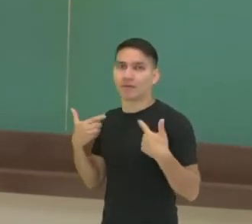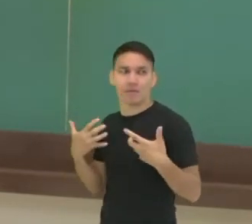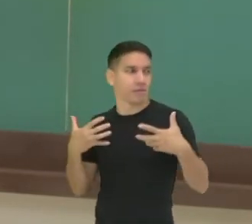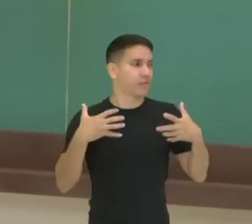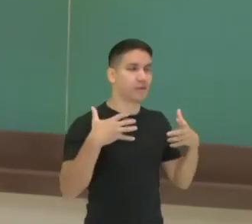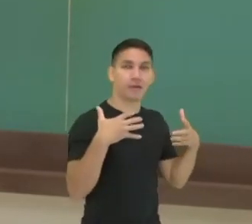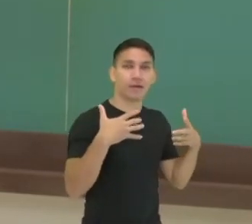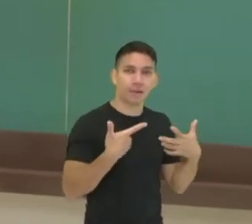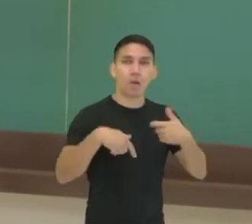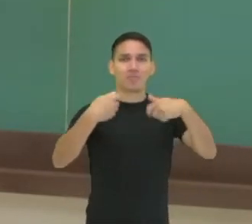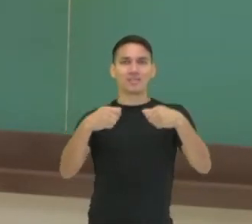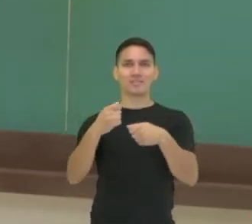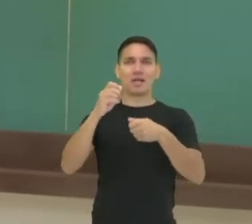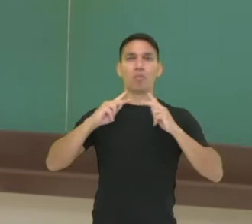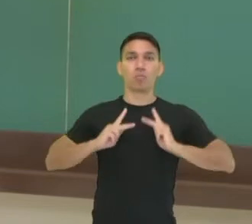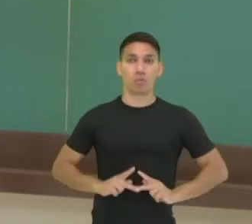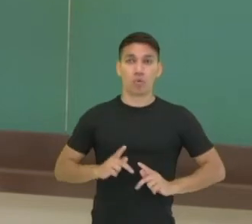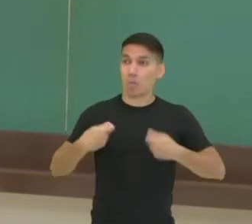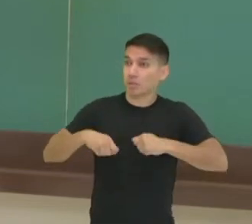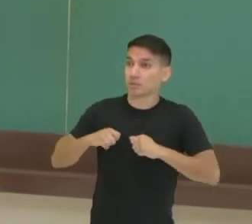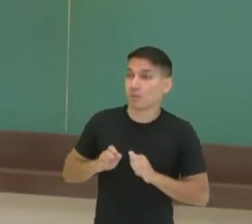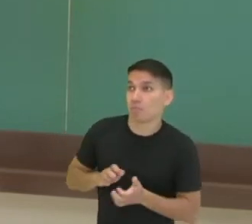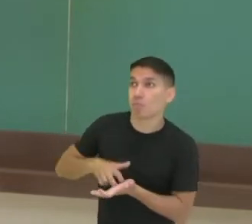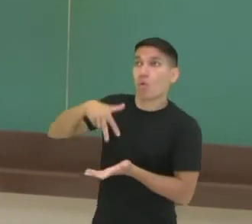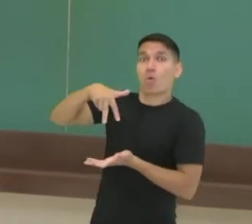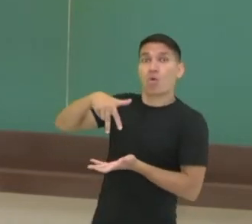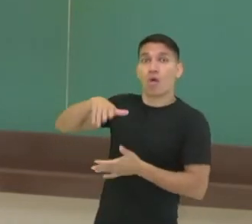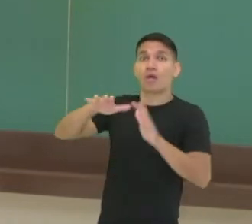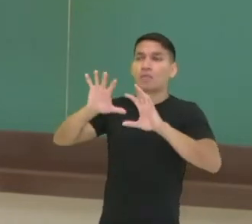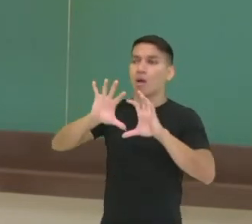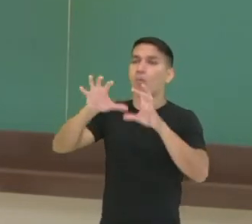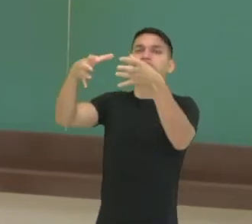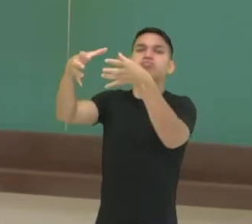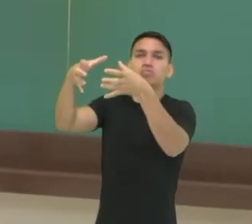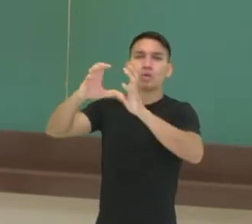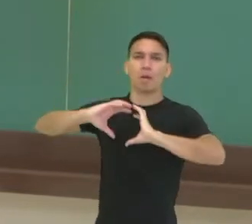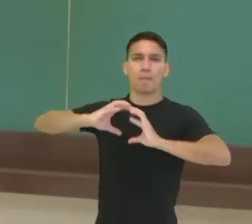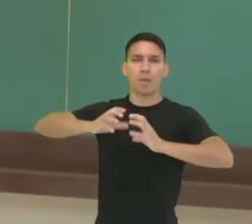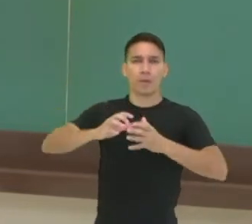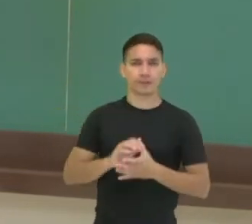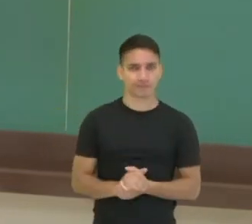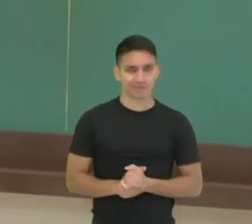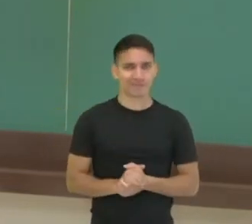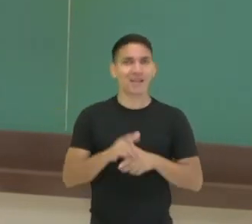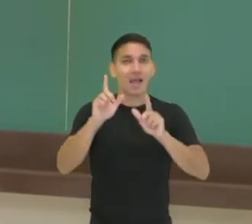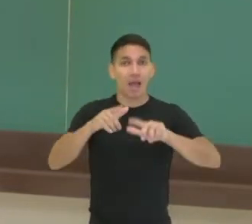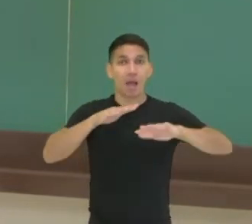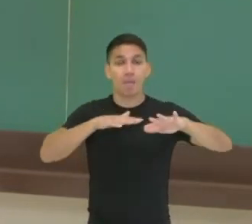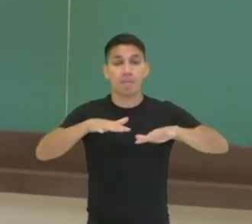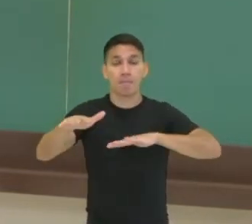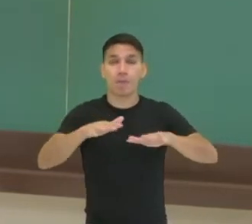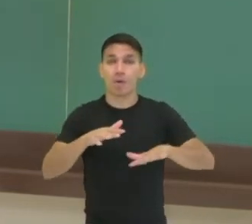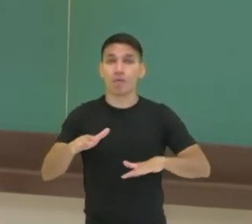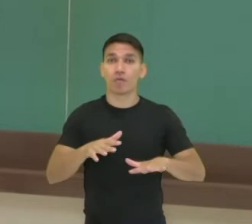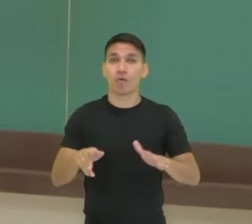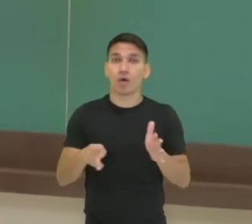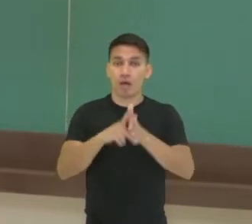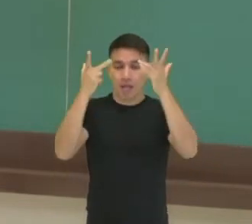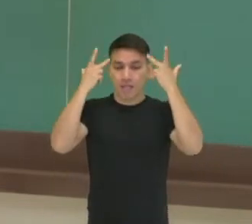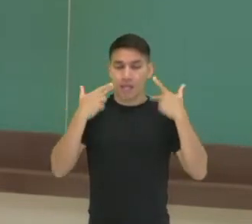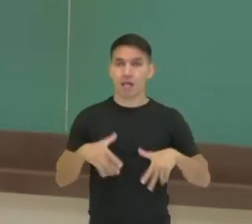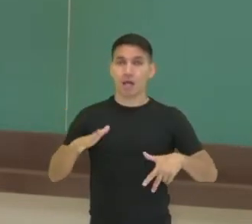para a direita, eu vou ter que pular, saltar para agarrar essa bola. Que são movimentos